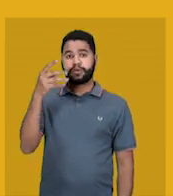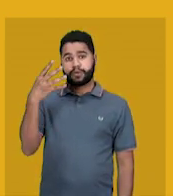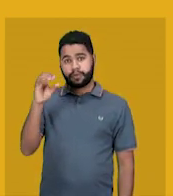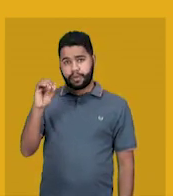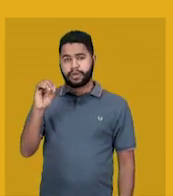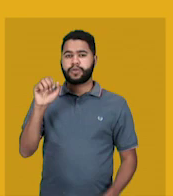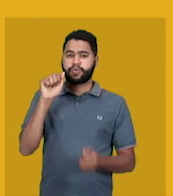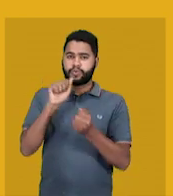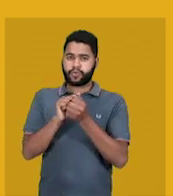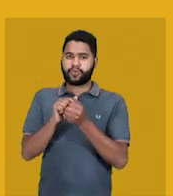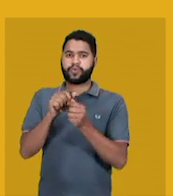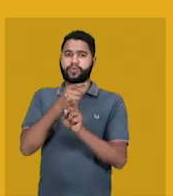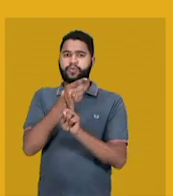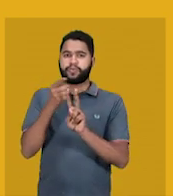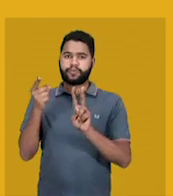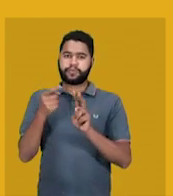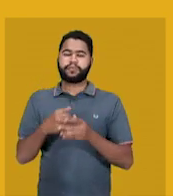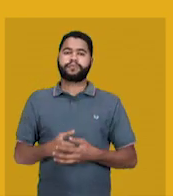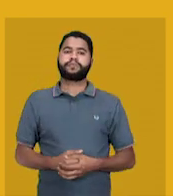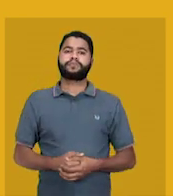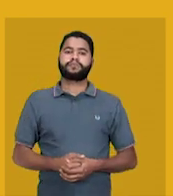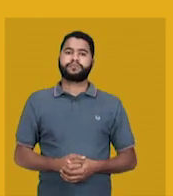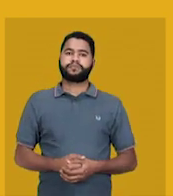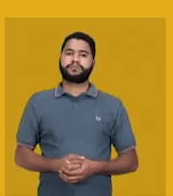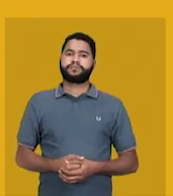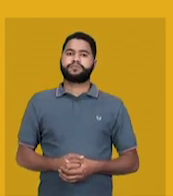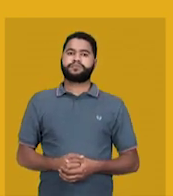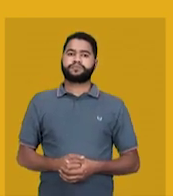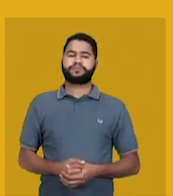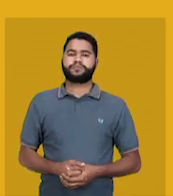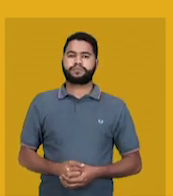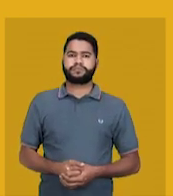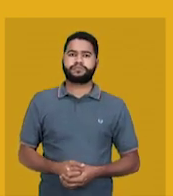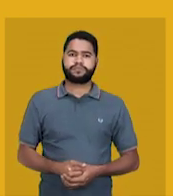o ok 840 AM